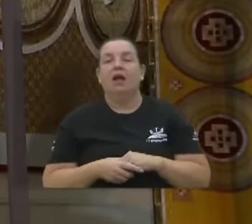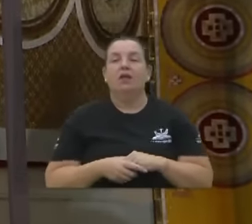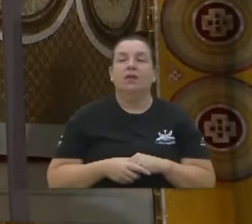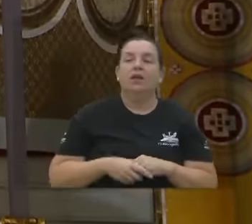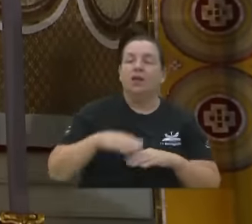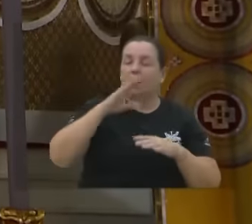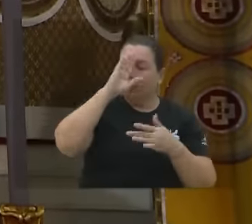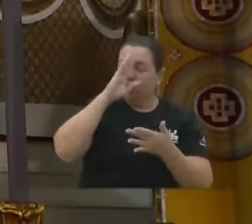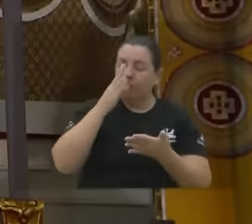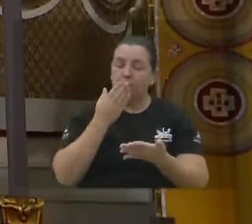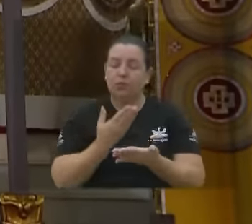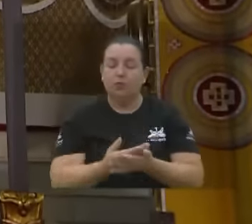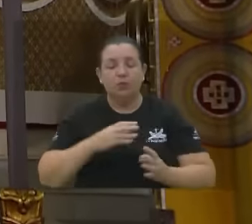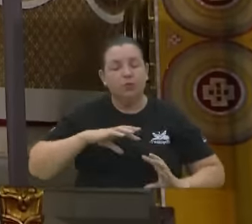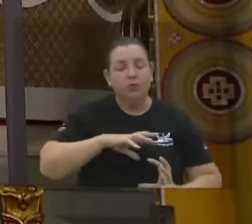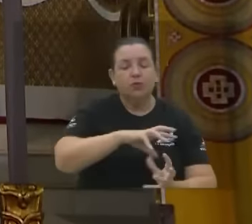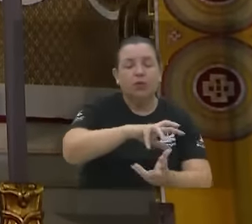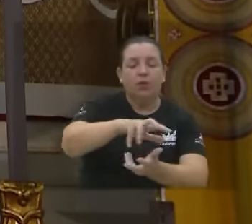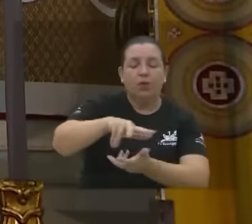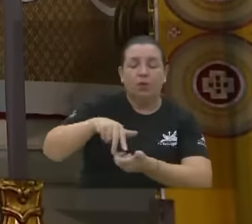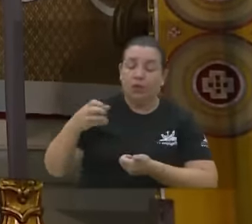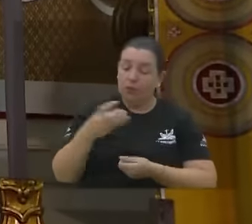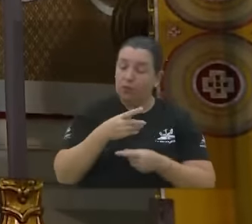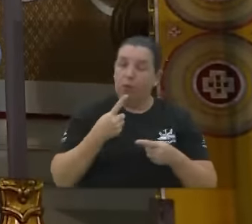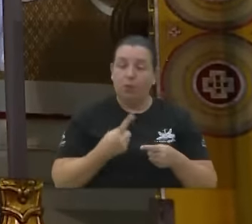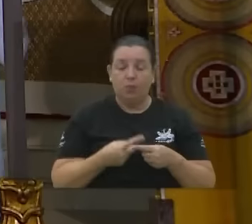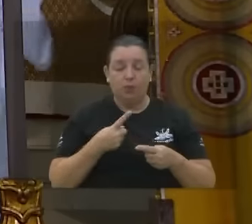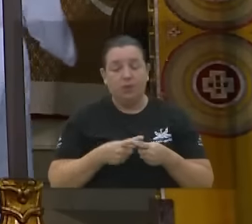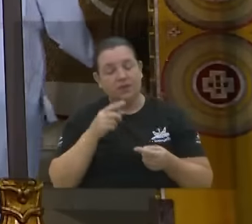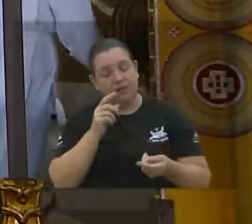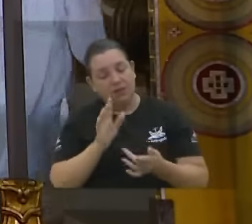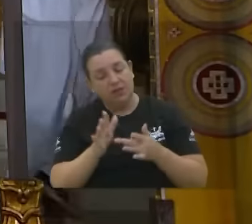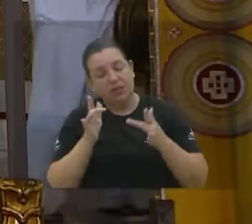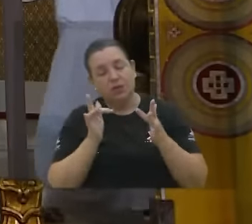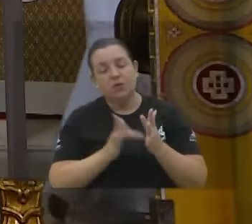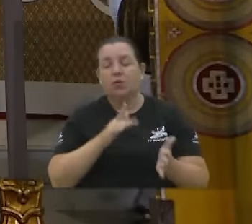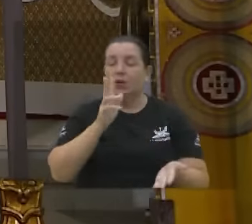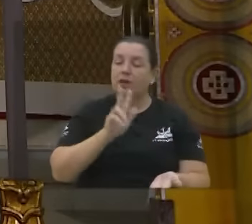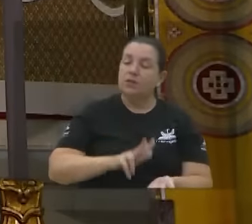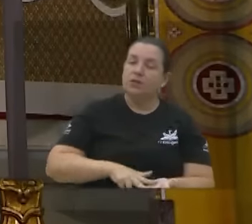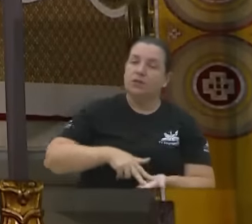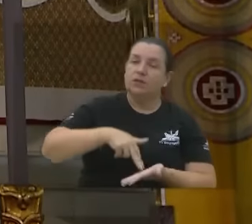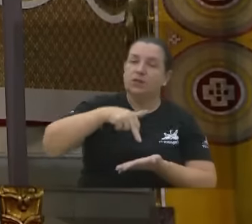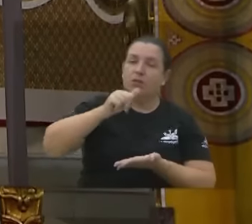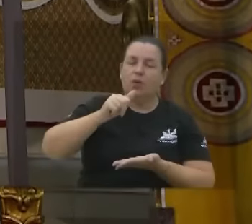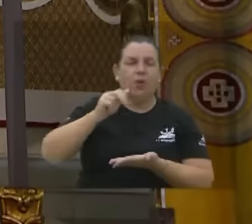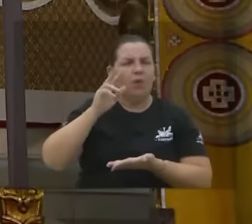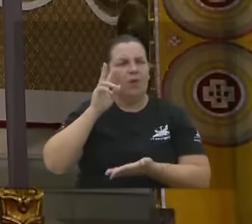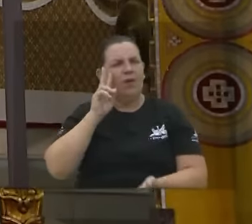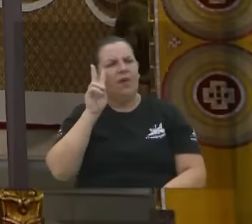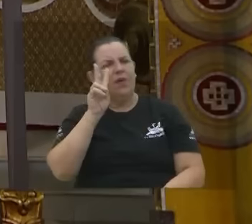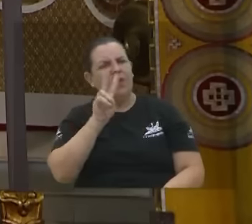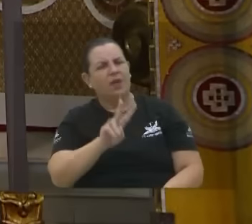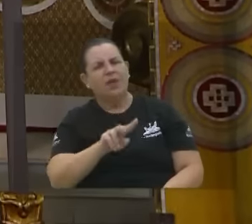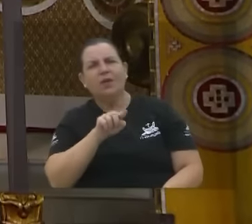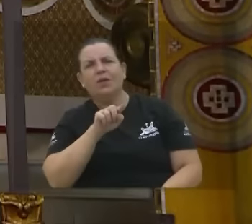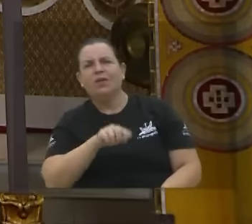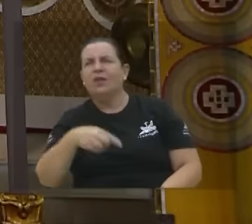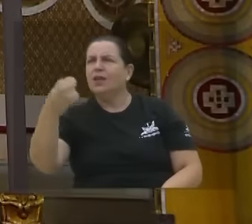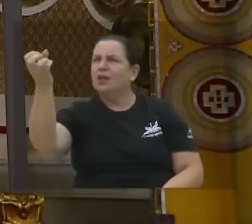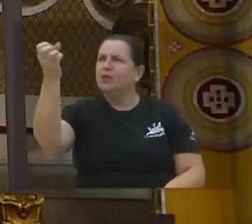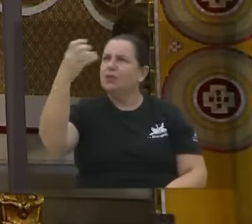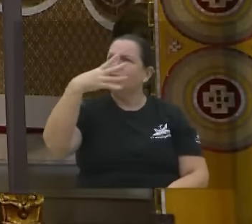Eu creio no mundo novo, pois Cristo ressuscitou.